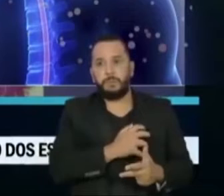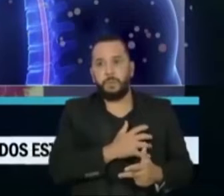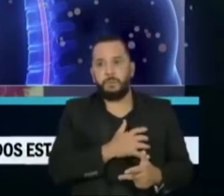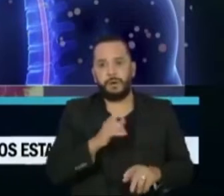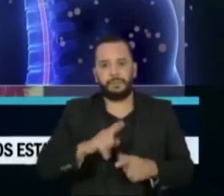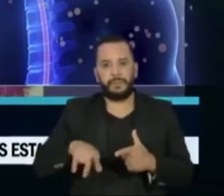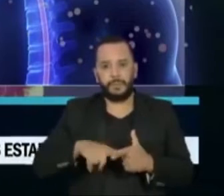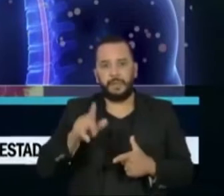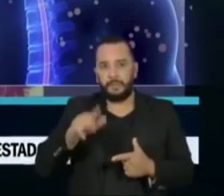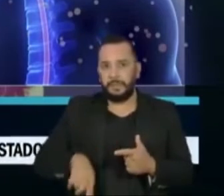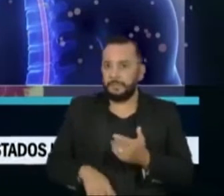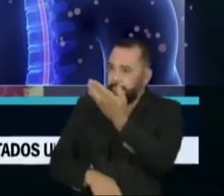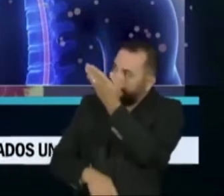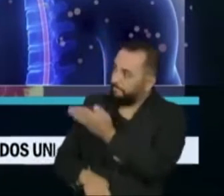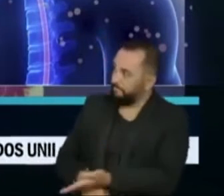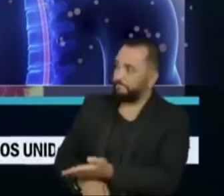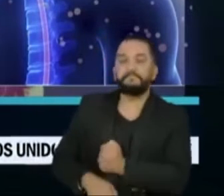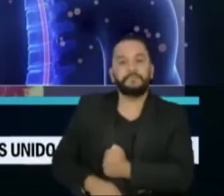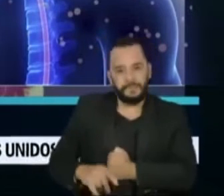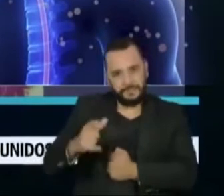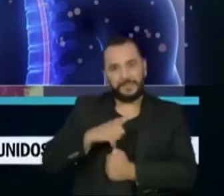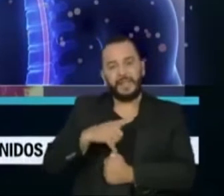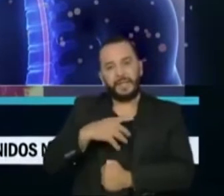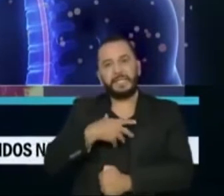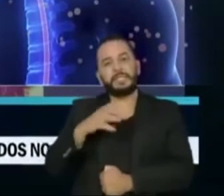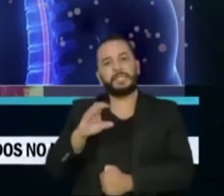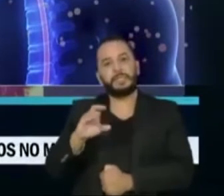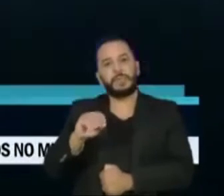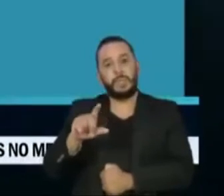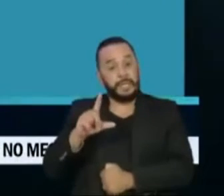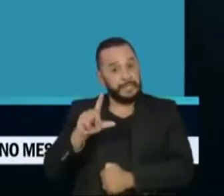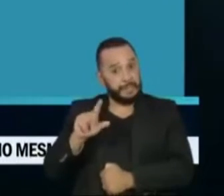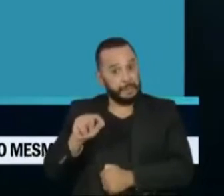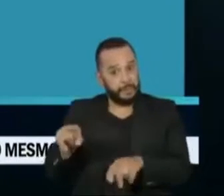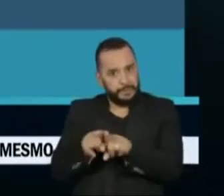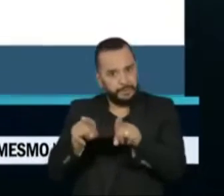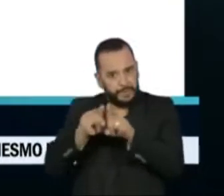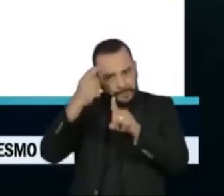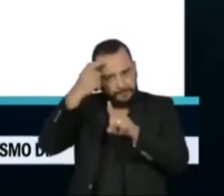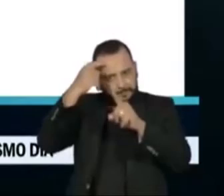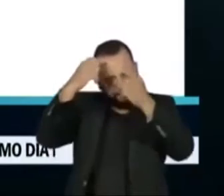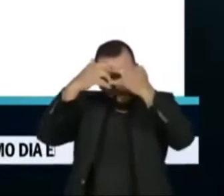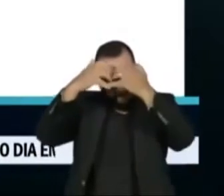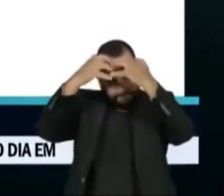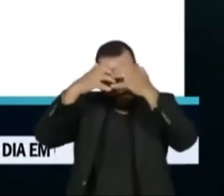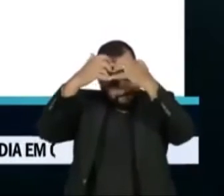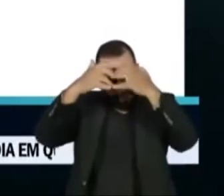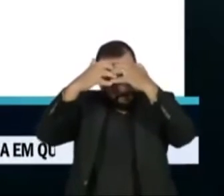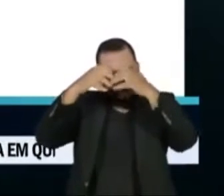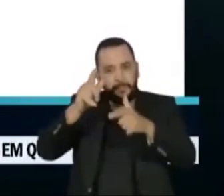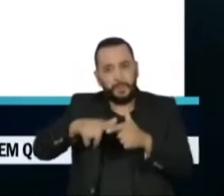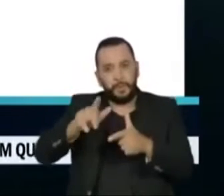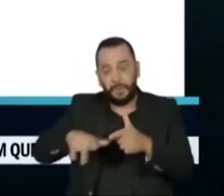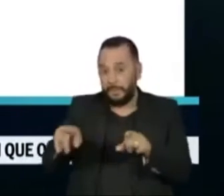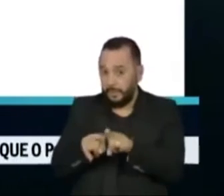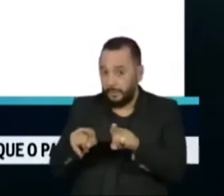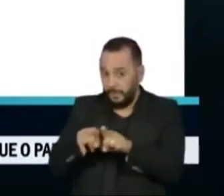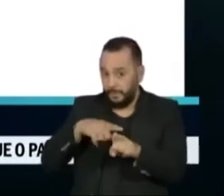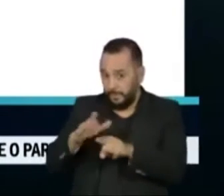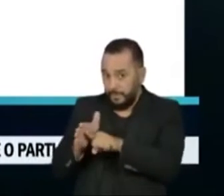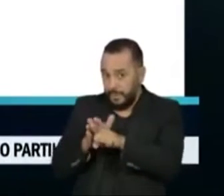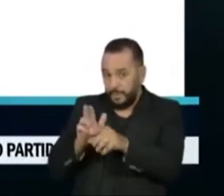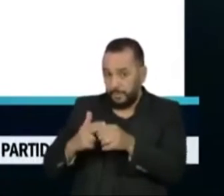sintomas persistentes, que incluem danos neurológicos. Um estudo feito por um grupo que reúne pesquisadores da